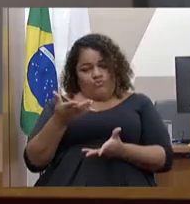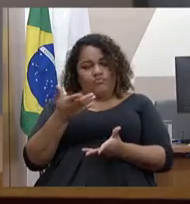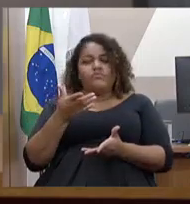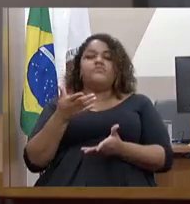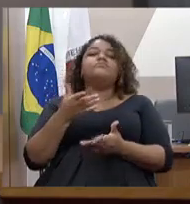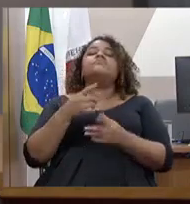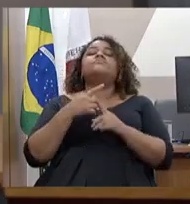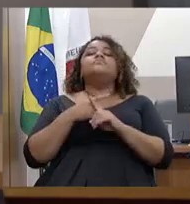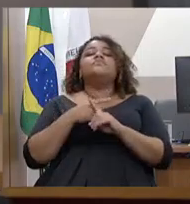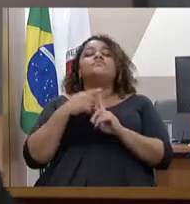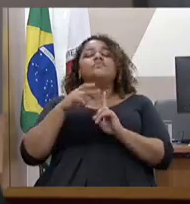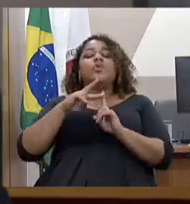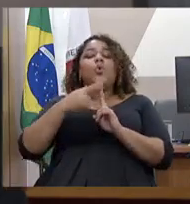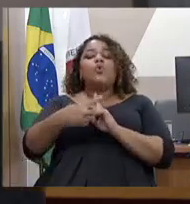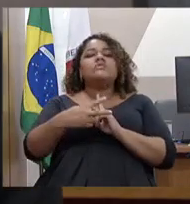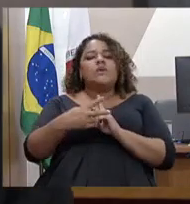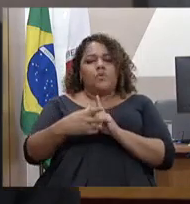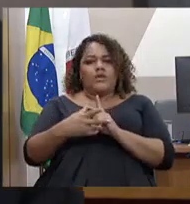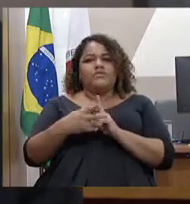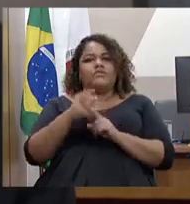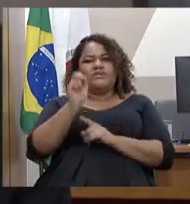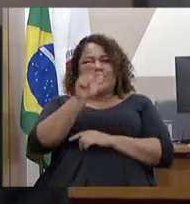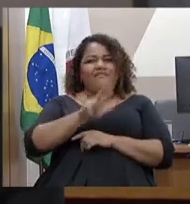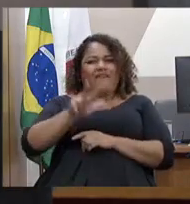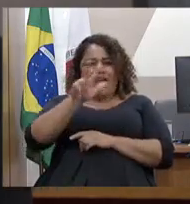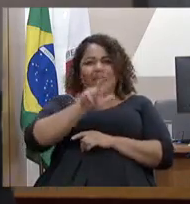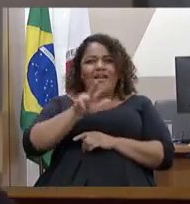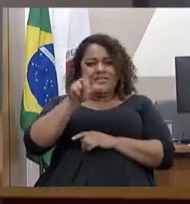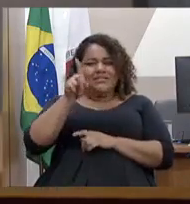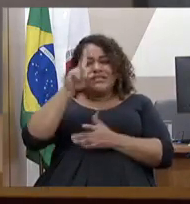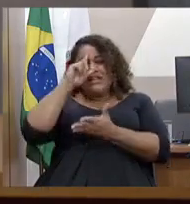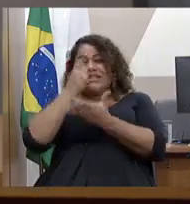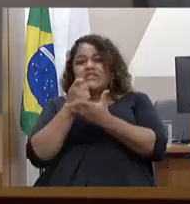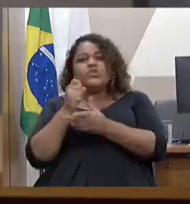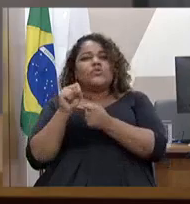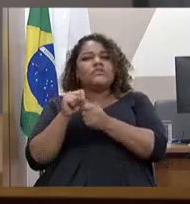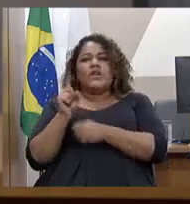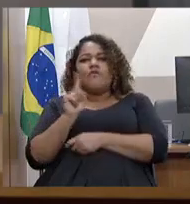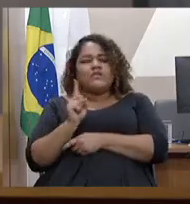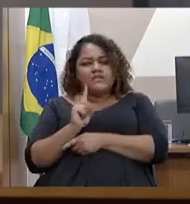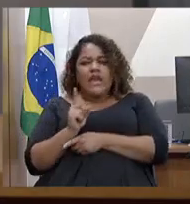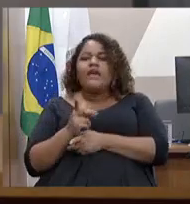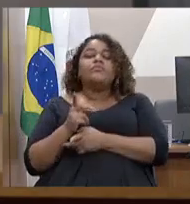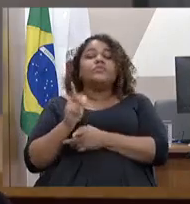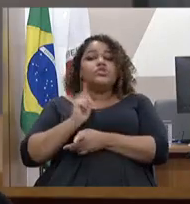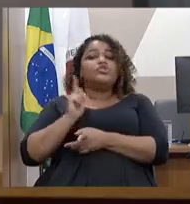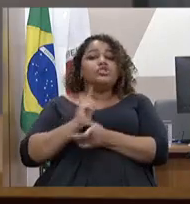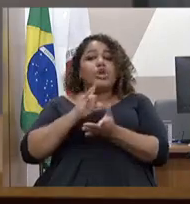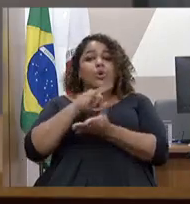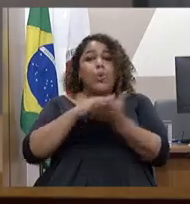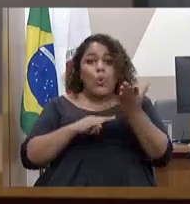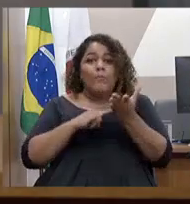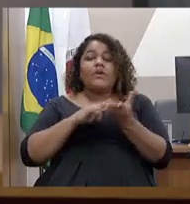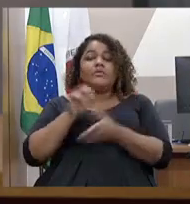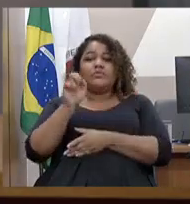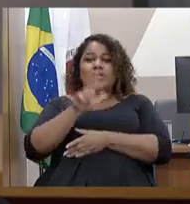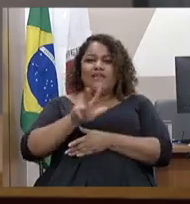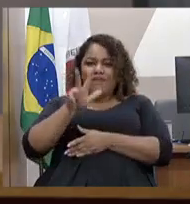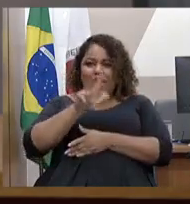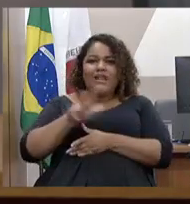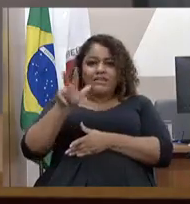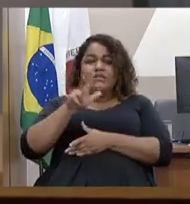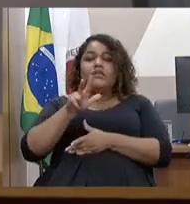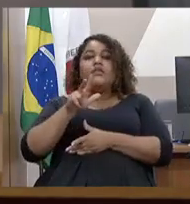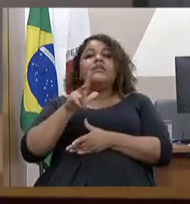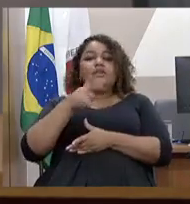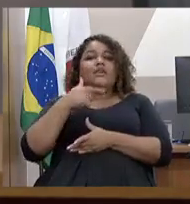as consequências do acidentes da Vale decisões não tomadas havia um documento da Vale foi público na época